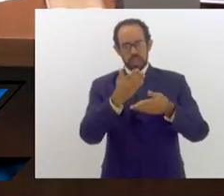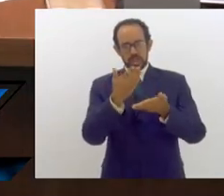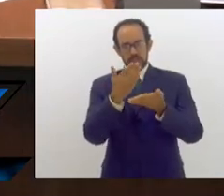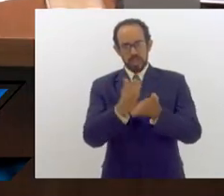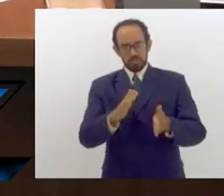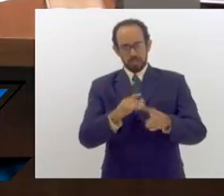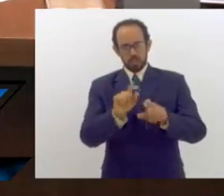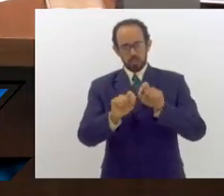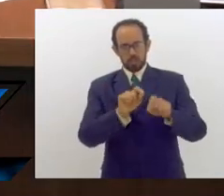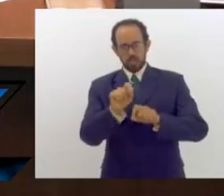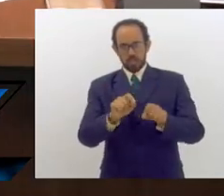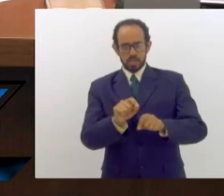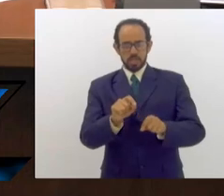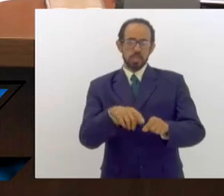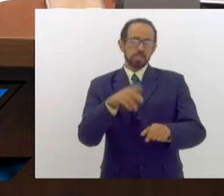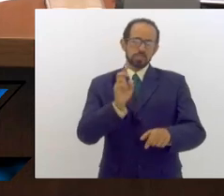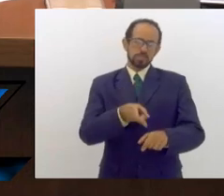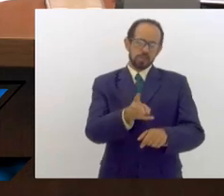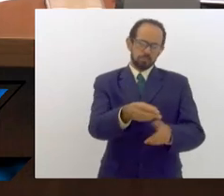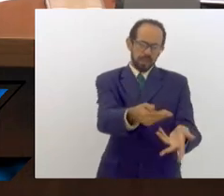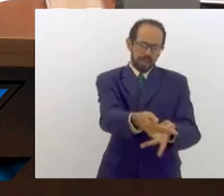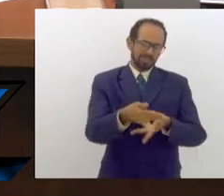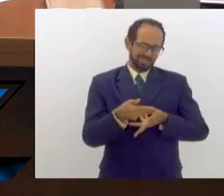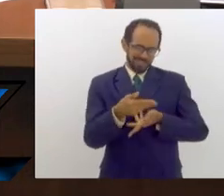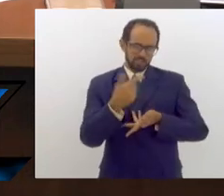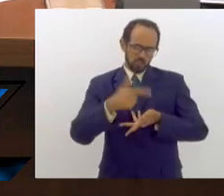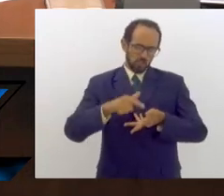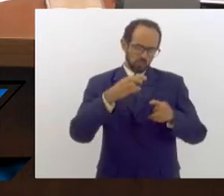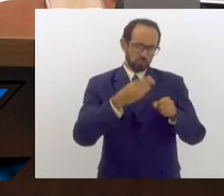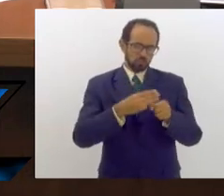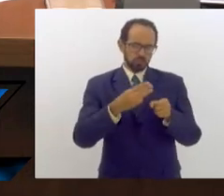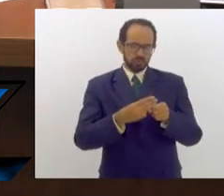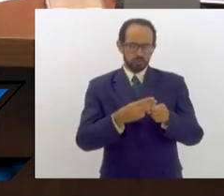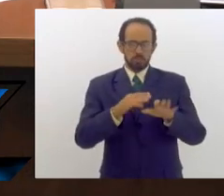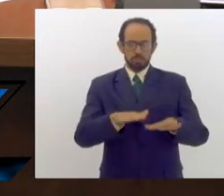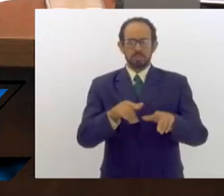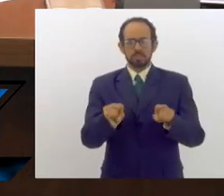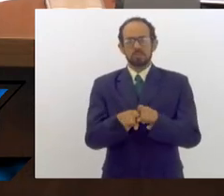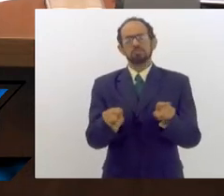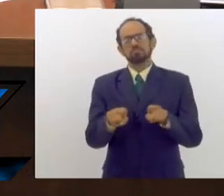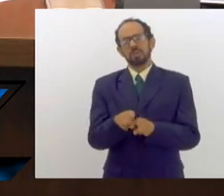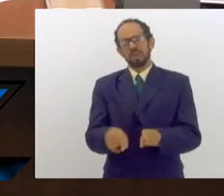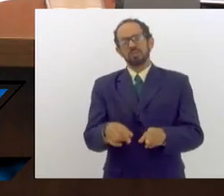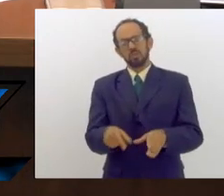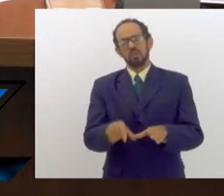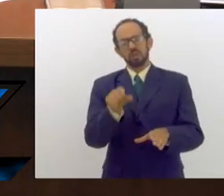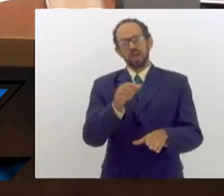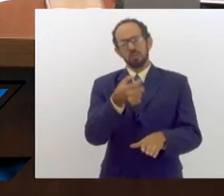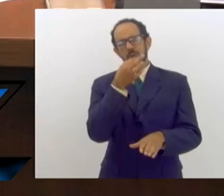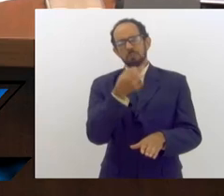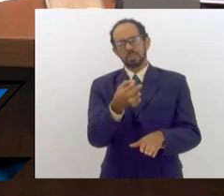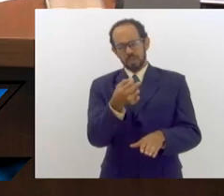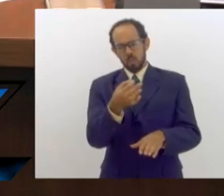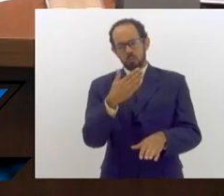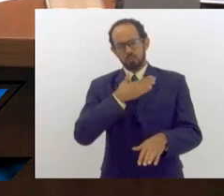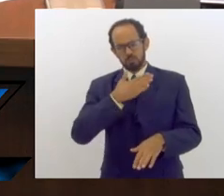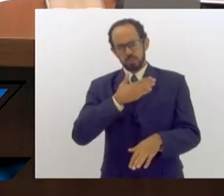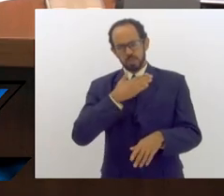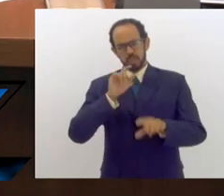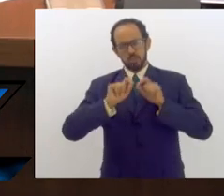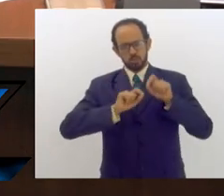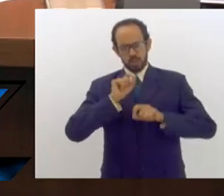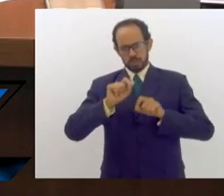atendendo casos de outros municípios mas queria apenas fazer uma observação presidente que é o